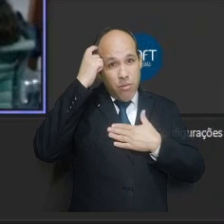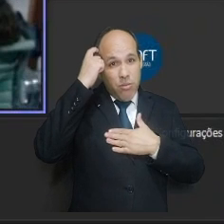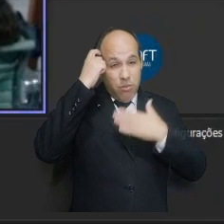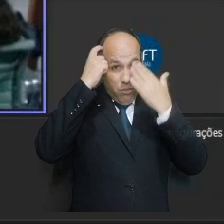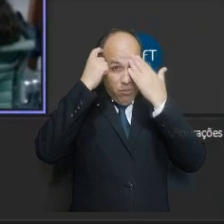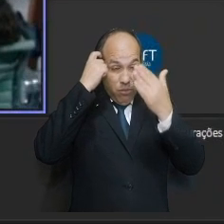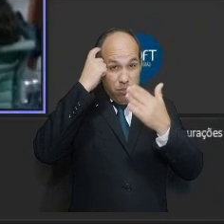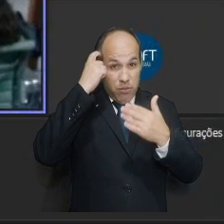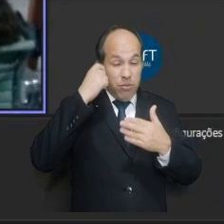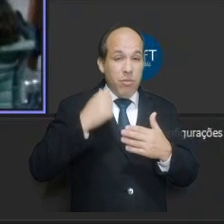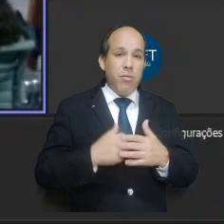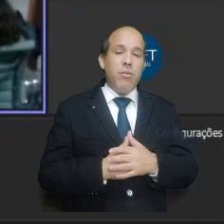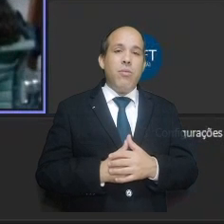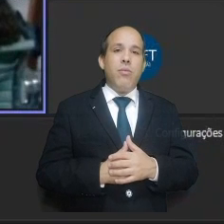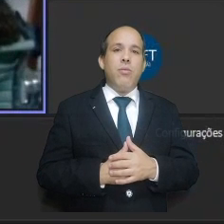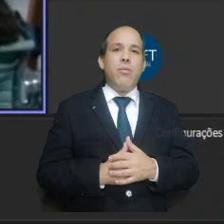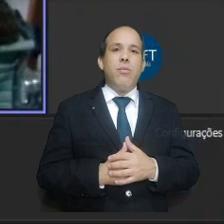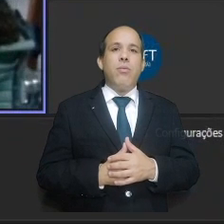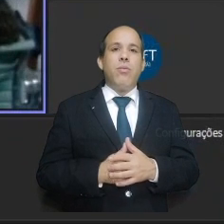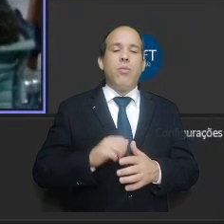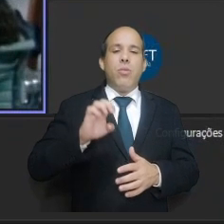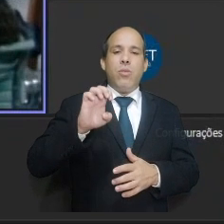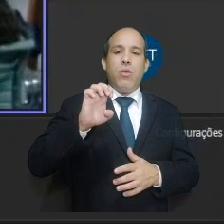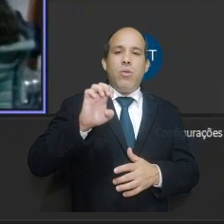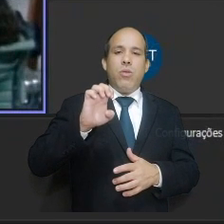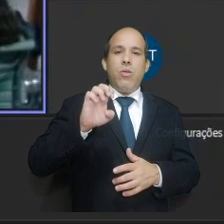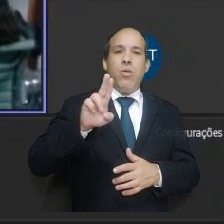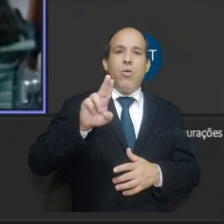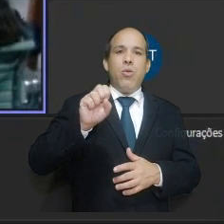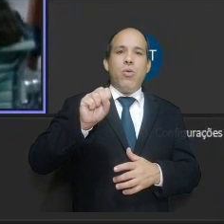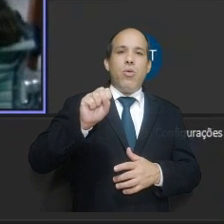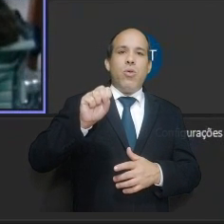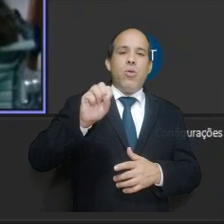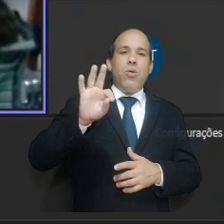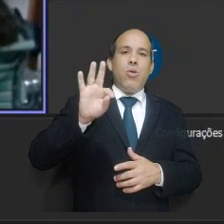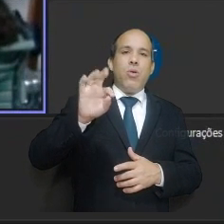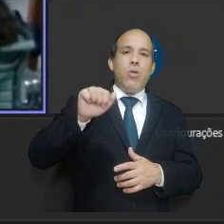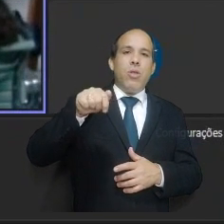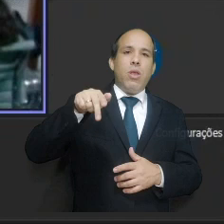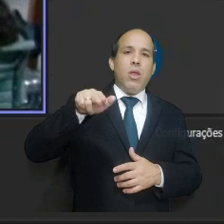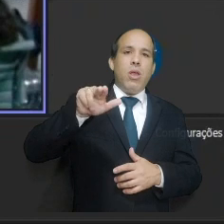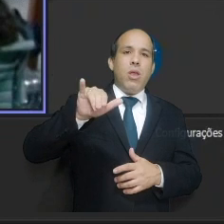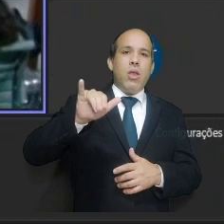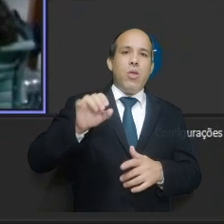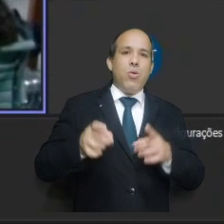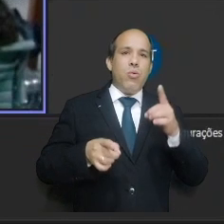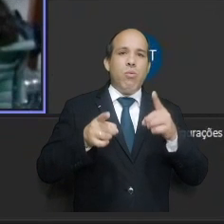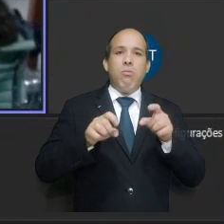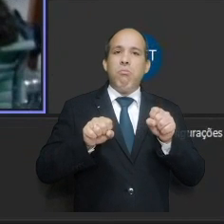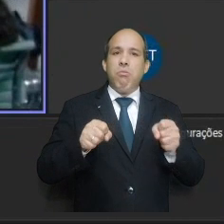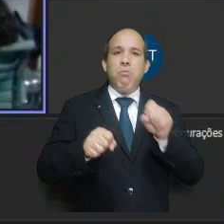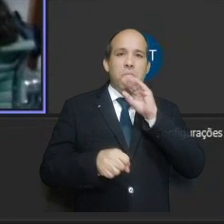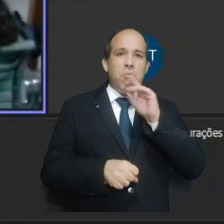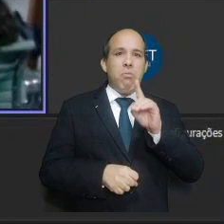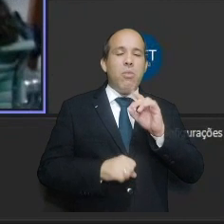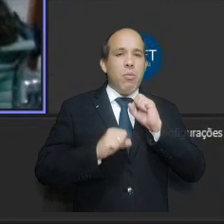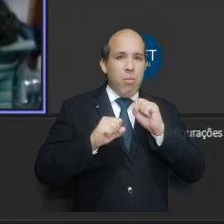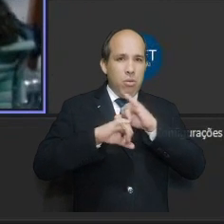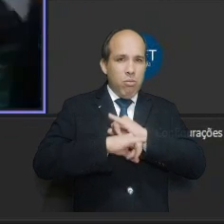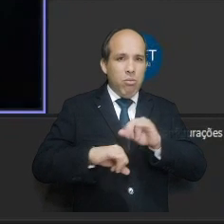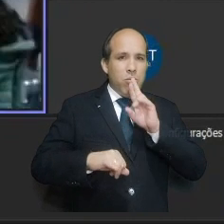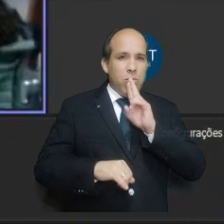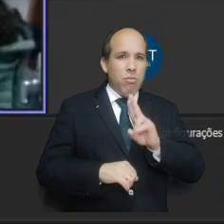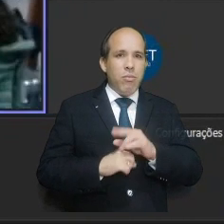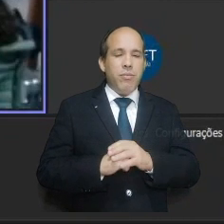Estou satisfeito, Excelência. Muito obrigado. Desembargador Eustáquio, então, o eminente advogado dispensa a sustentação oral. Podemos proclamar